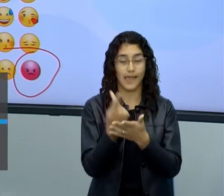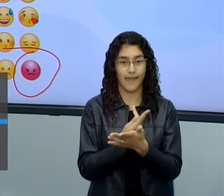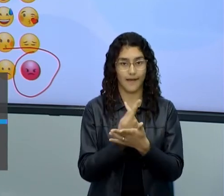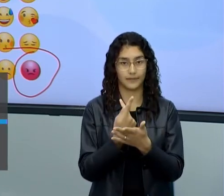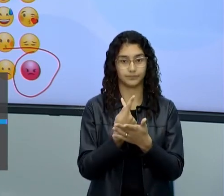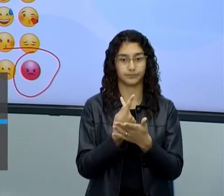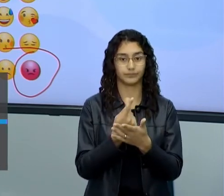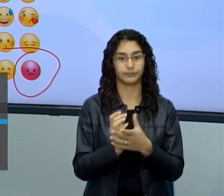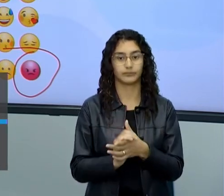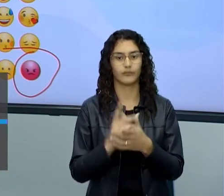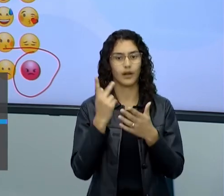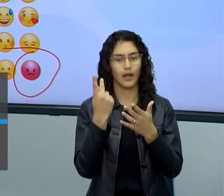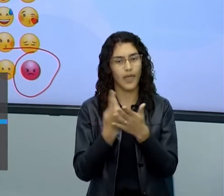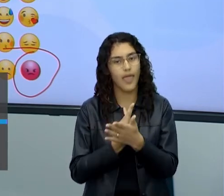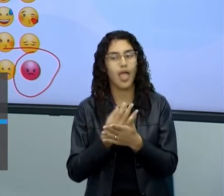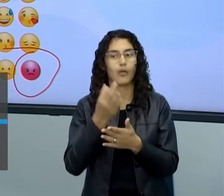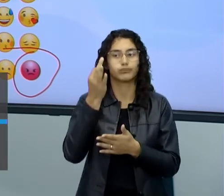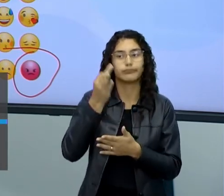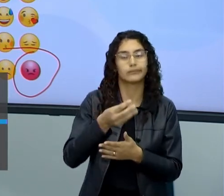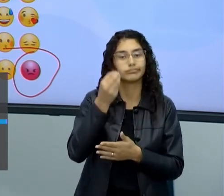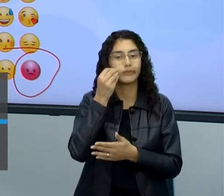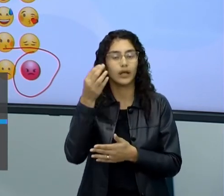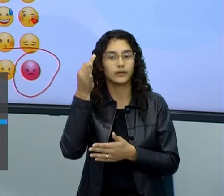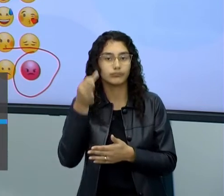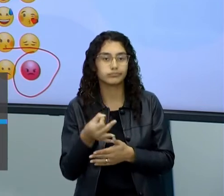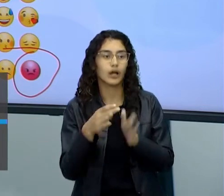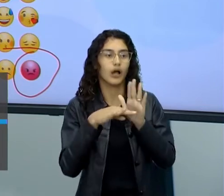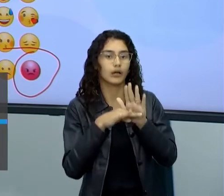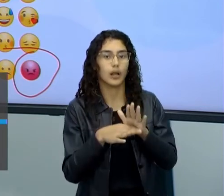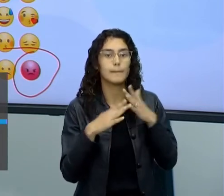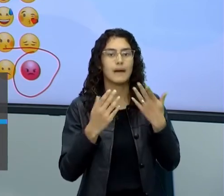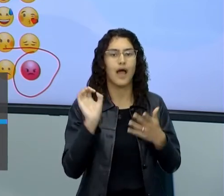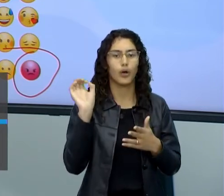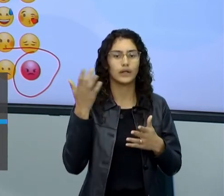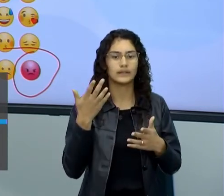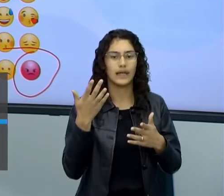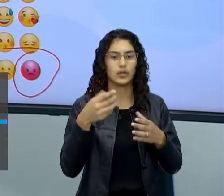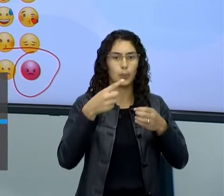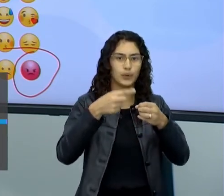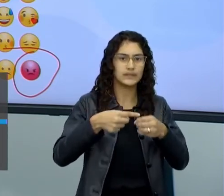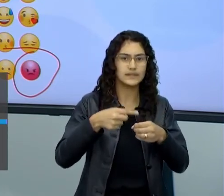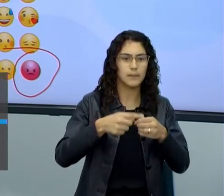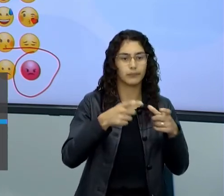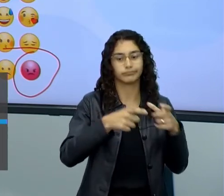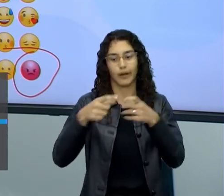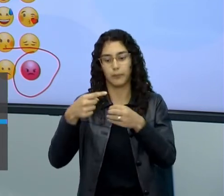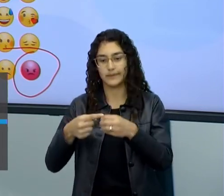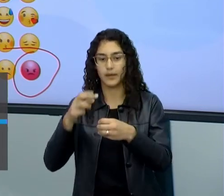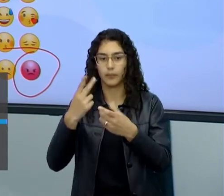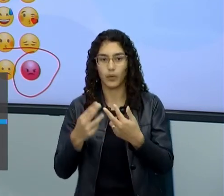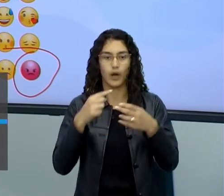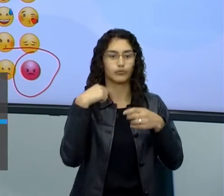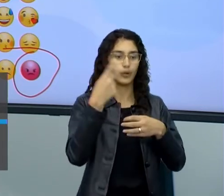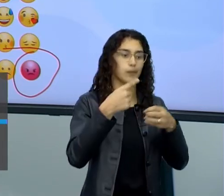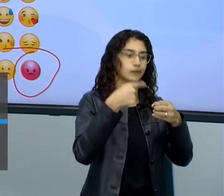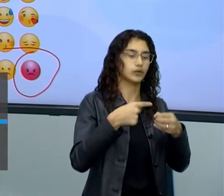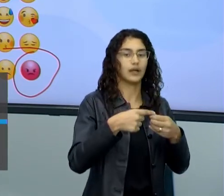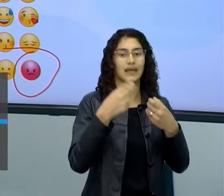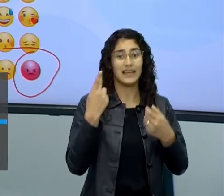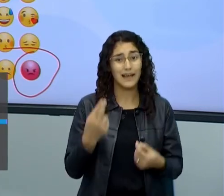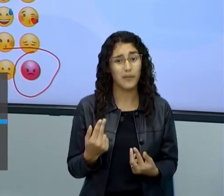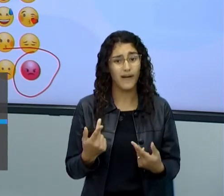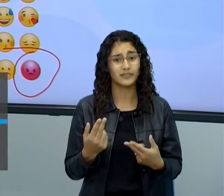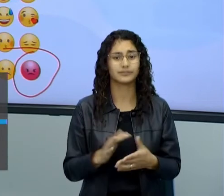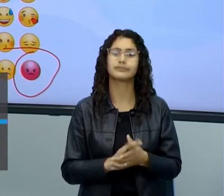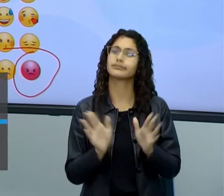erra, a gente vai lá e acerta, tenta consertar a coisa. Puxa, acontece numa cidade, acontece em outra cidade, o mesmo sempre dia, pelos mesmos motivos? Os mesmos